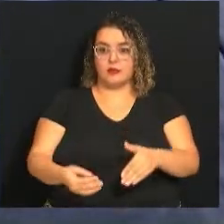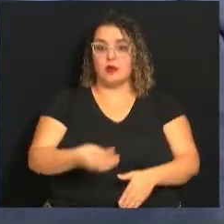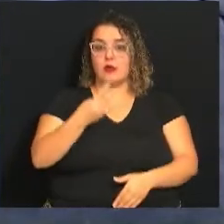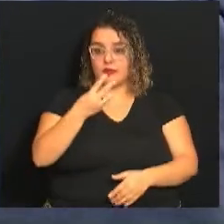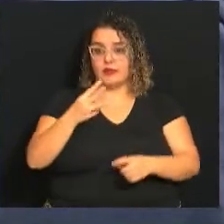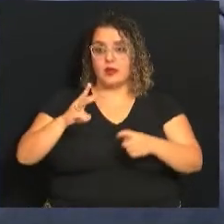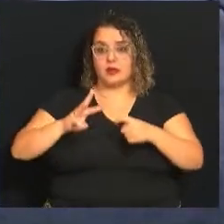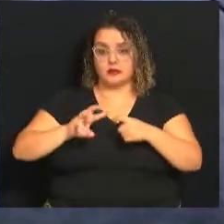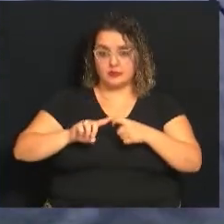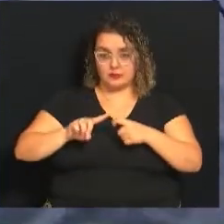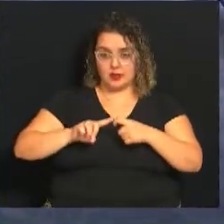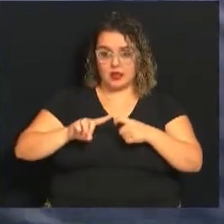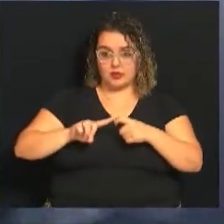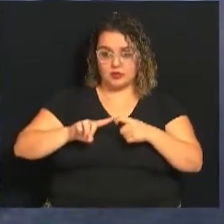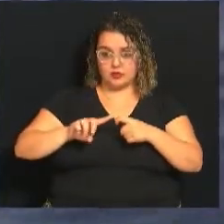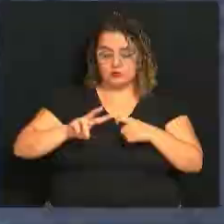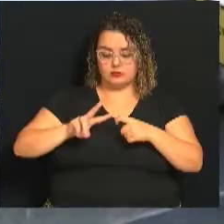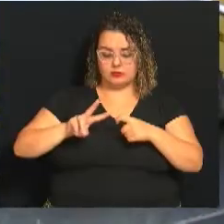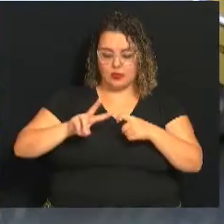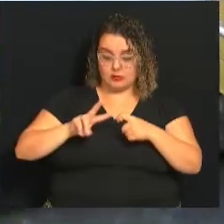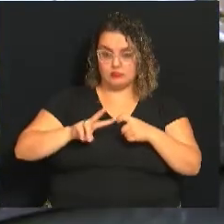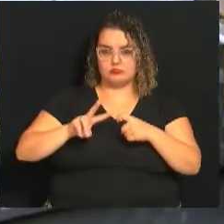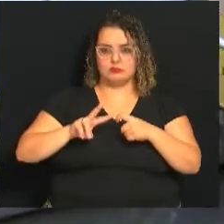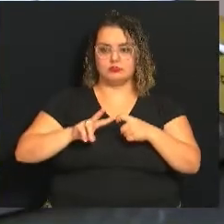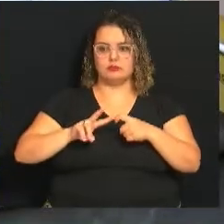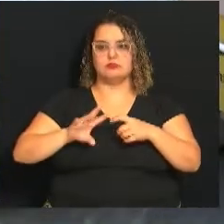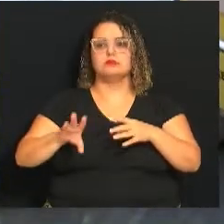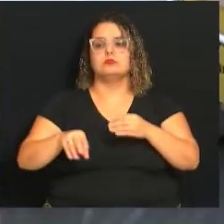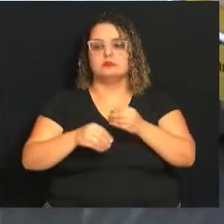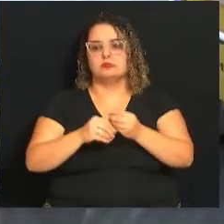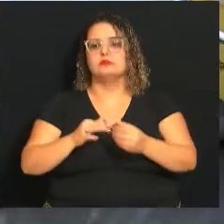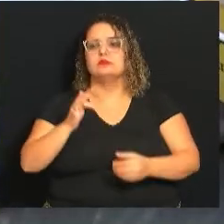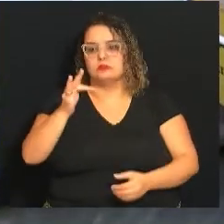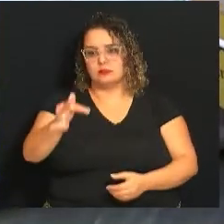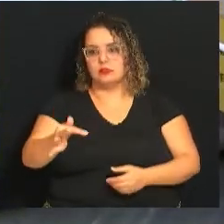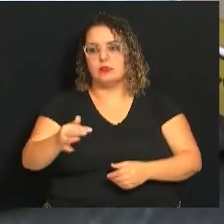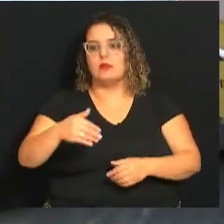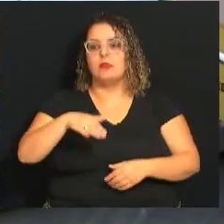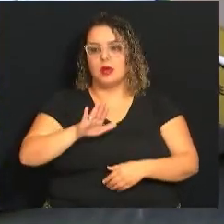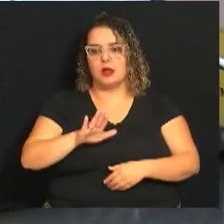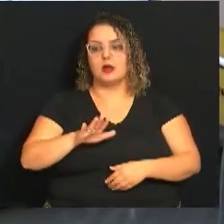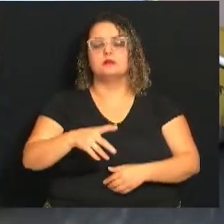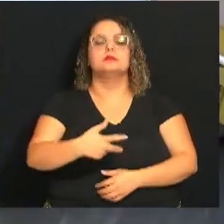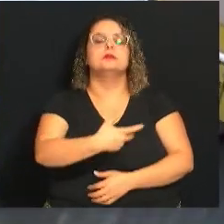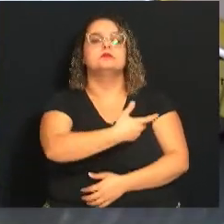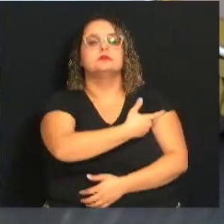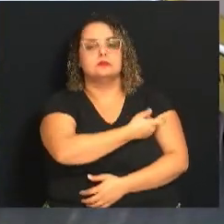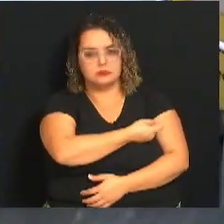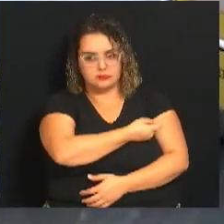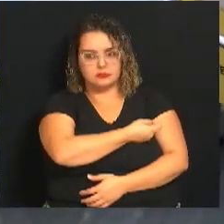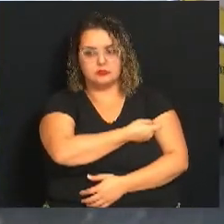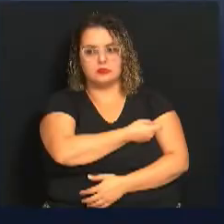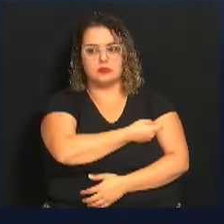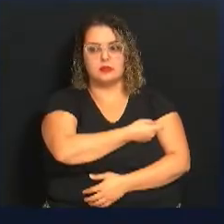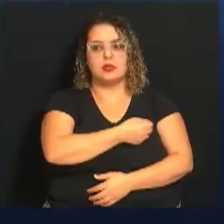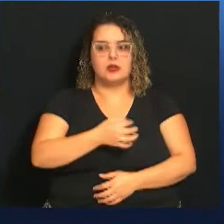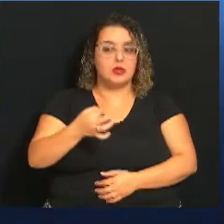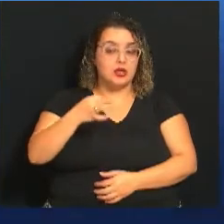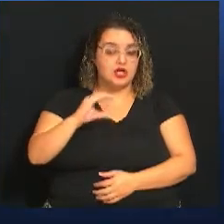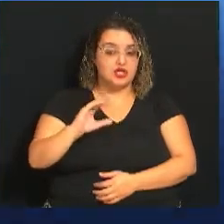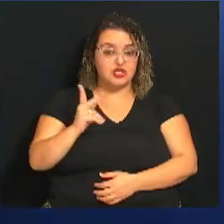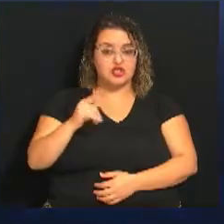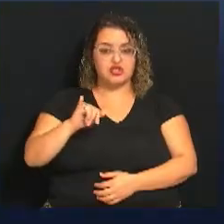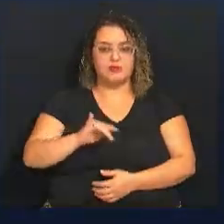médicos veterinários o dormente tem um agregado os outros serviços como vacinação e também microchipagem